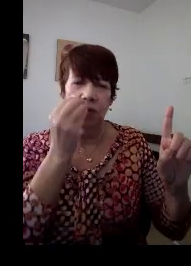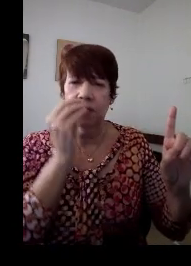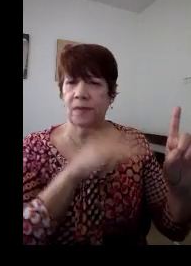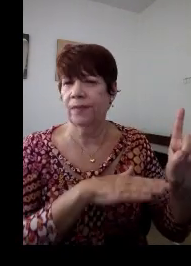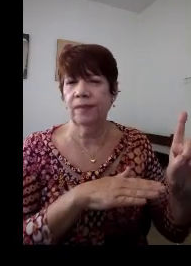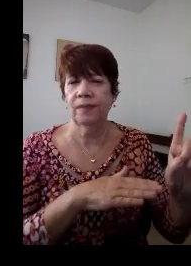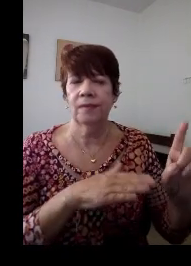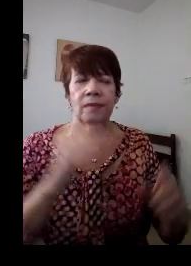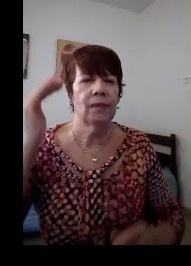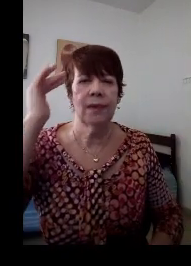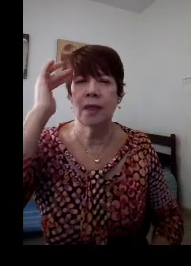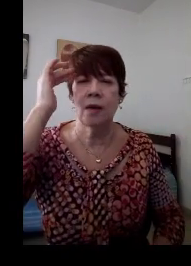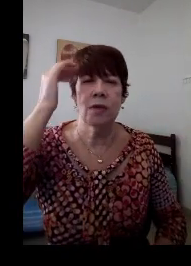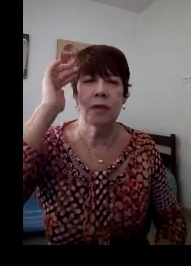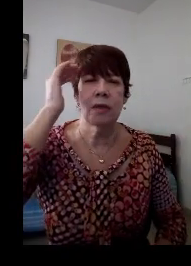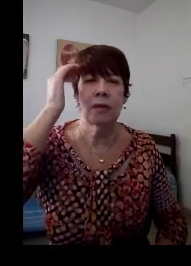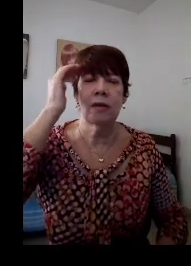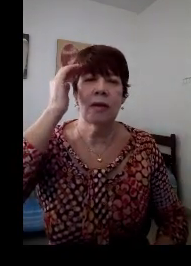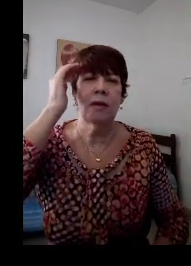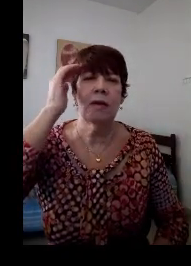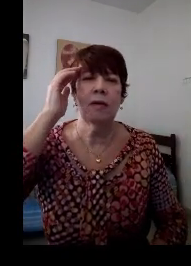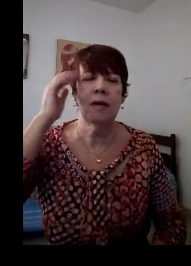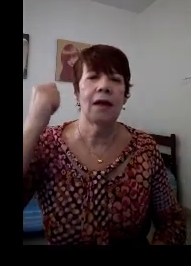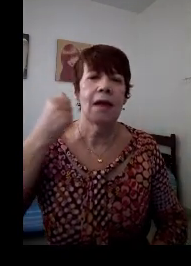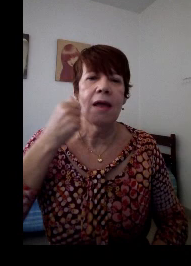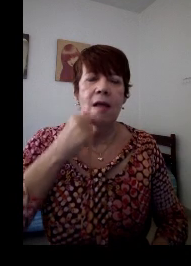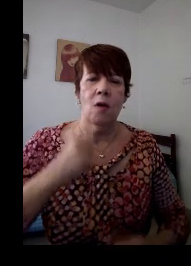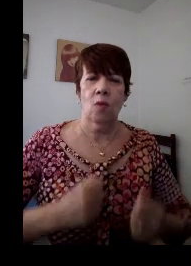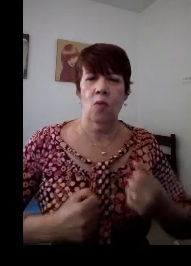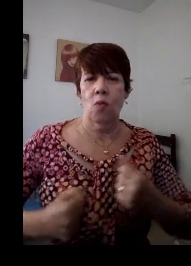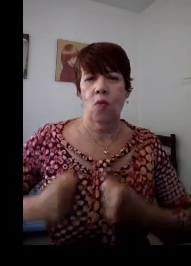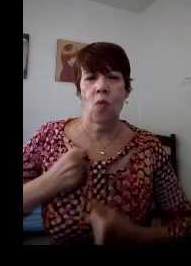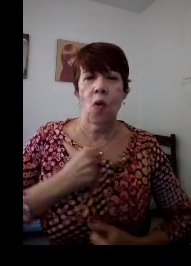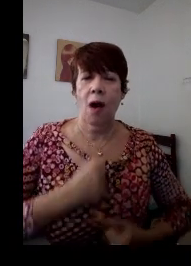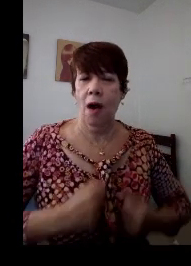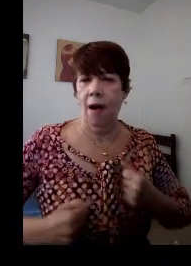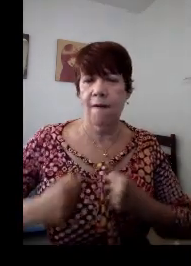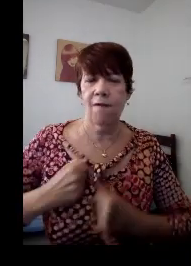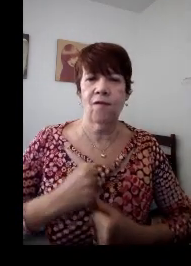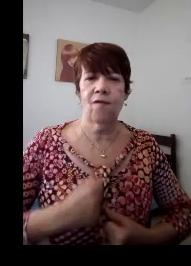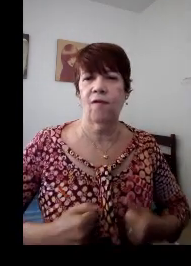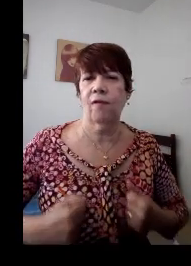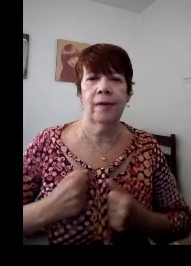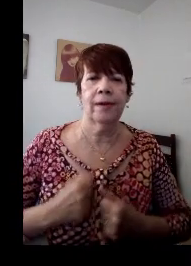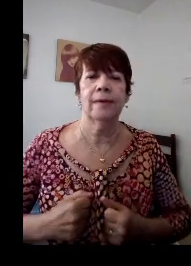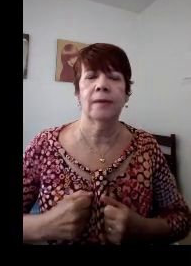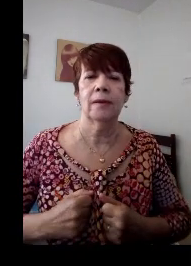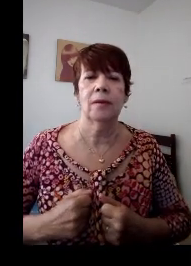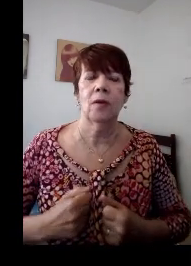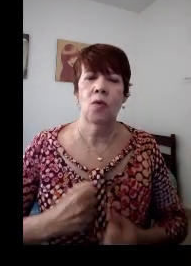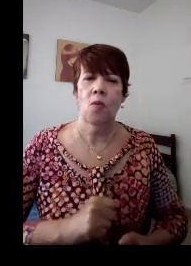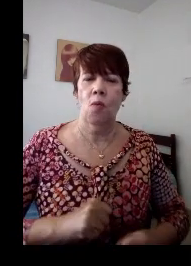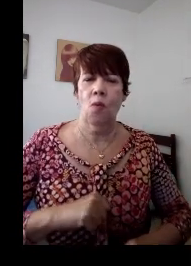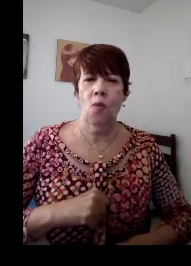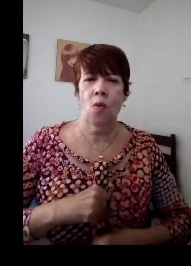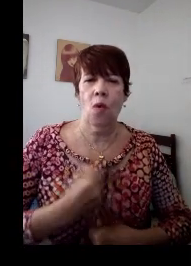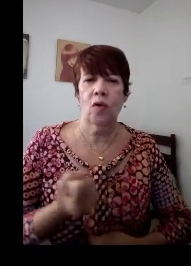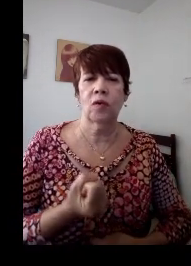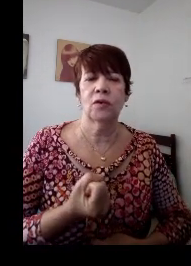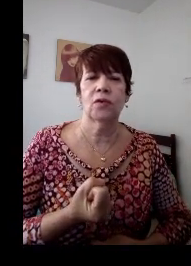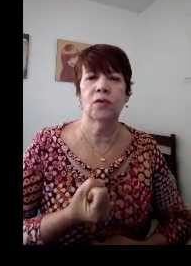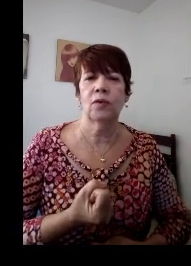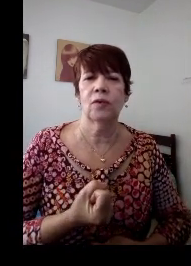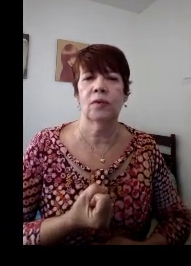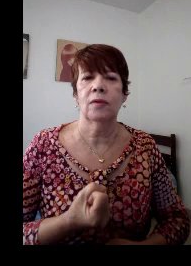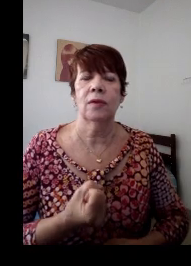rejeitada por um homem que era um empregado, né? Mesmo